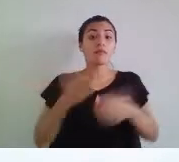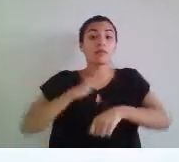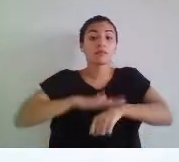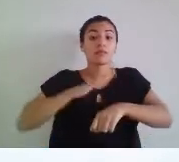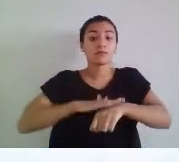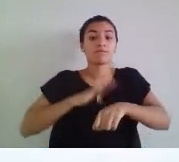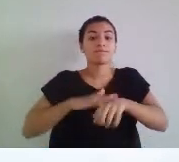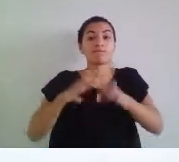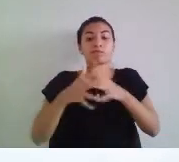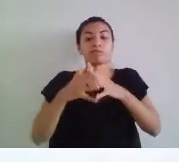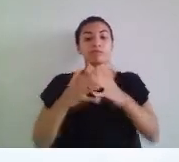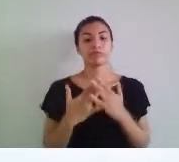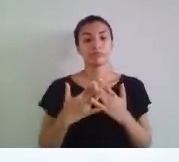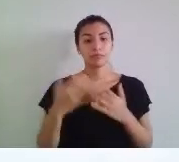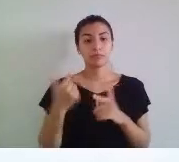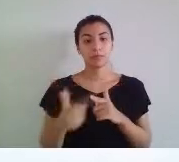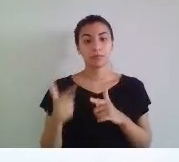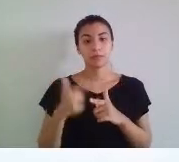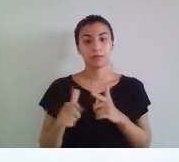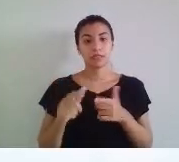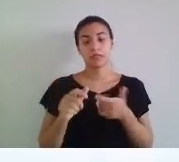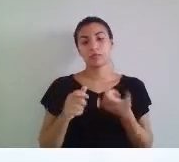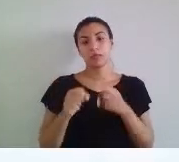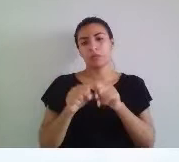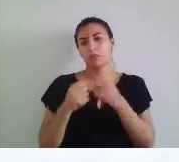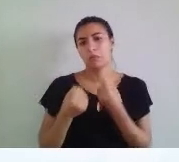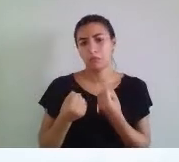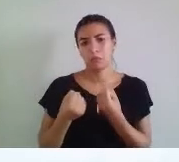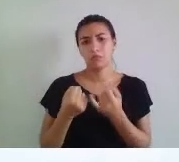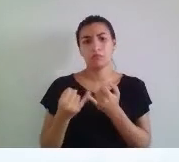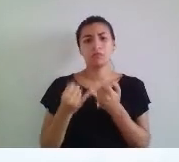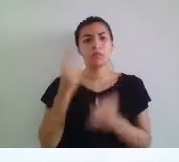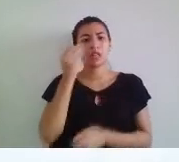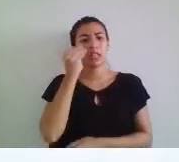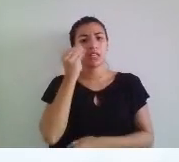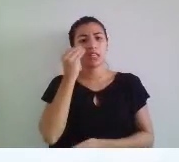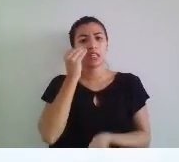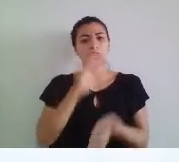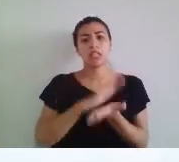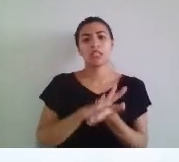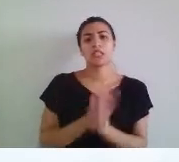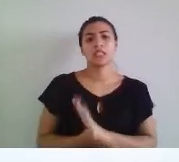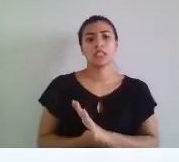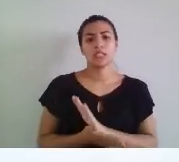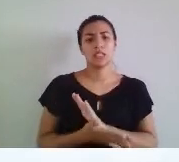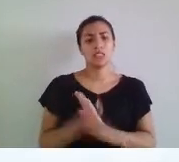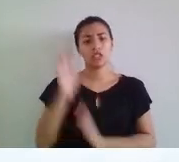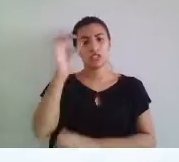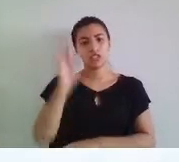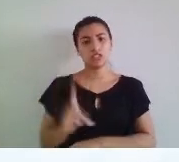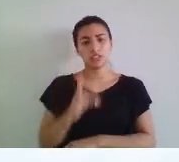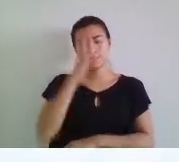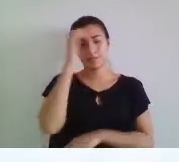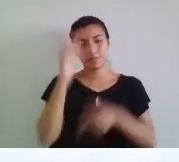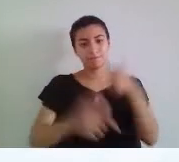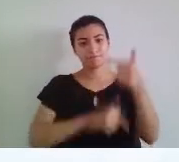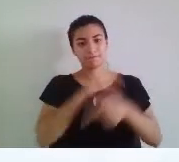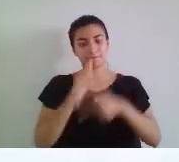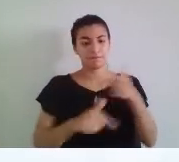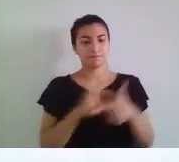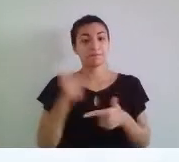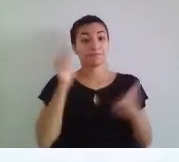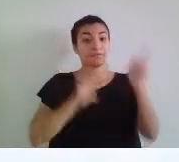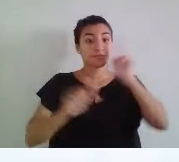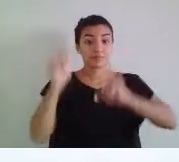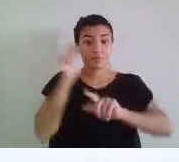desmonte, de uma tentativa de destruição dos direitos que os trabalhadores conquistaram,